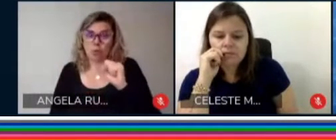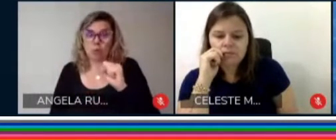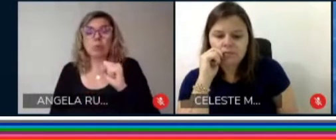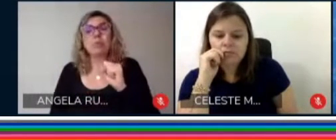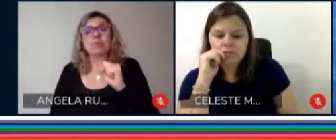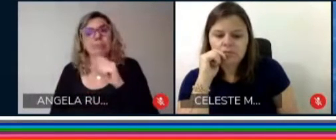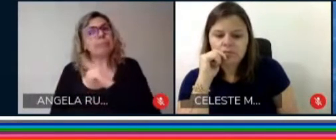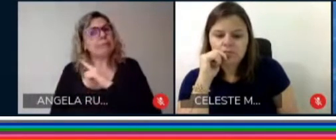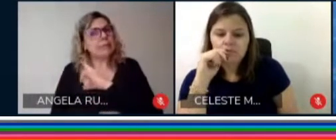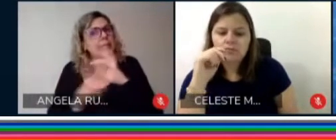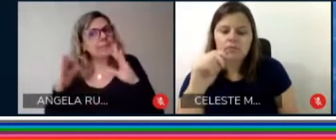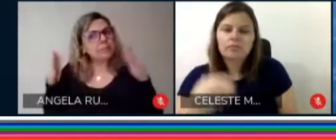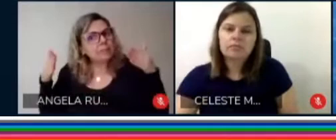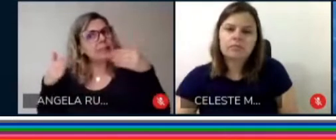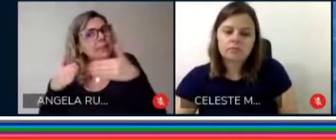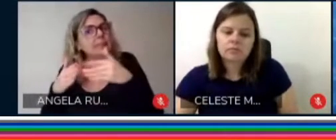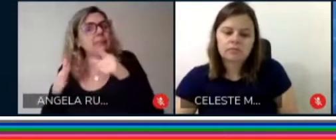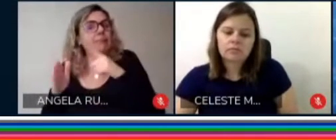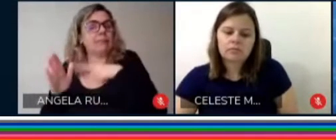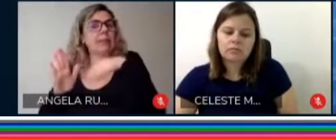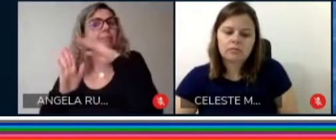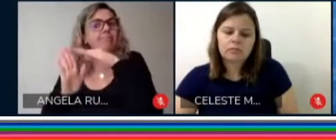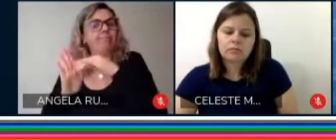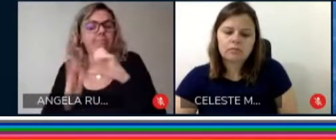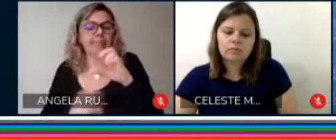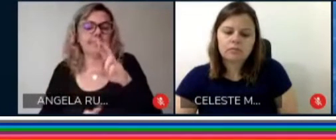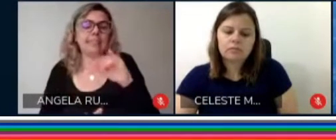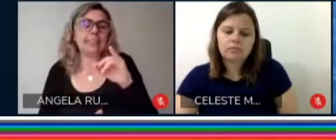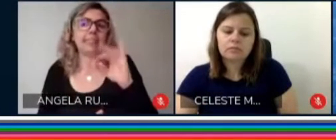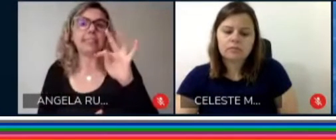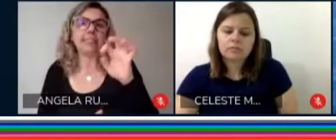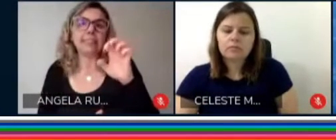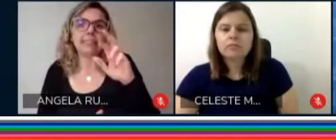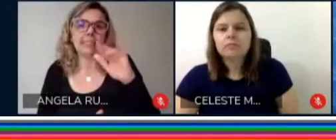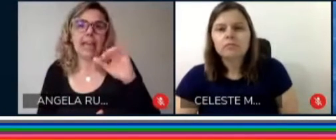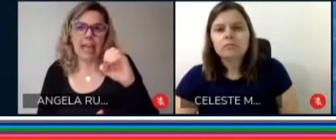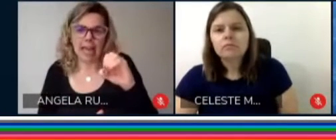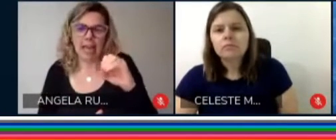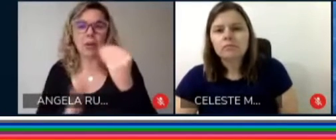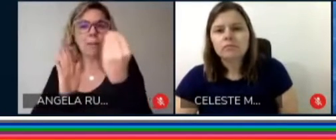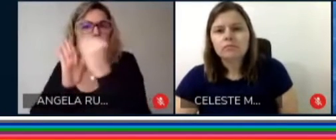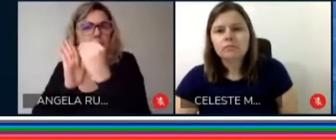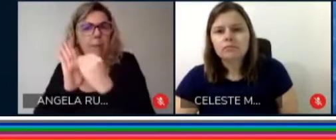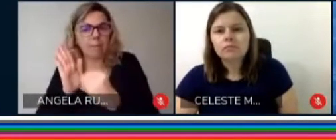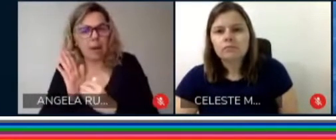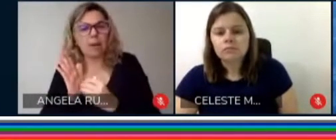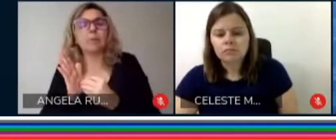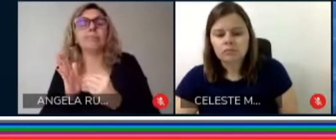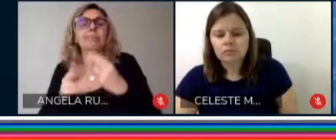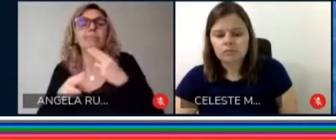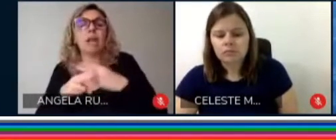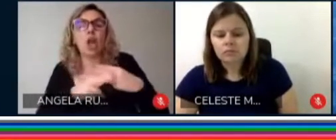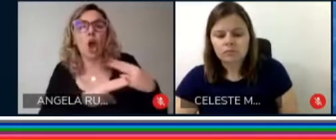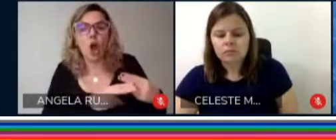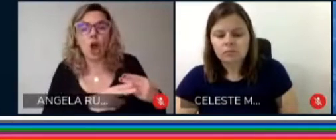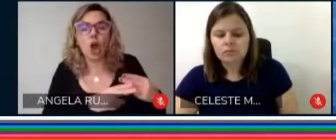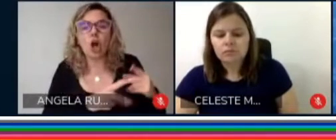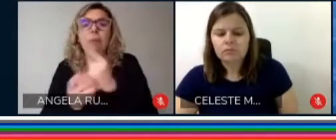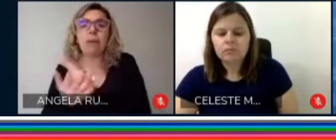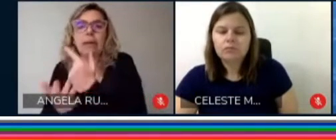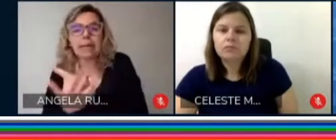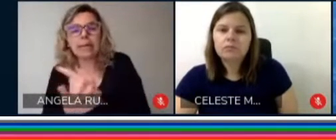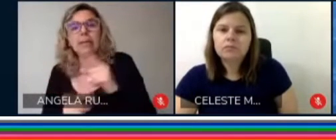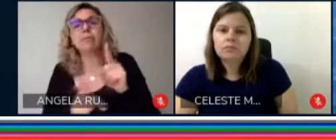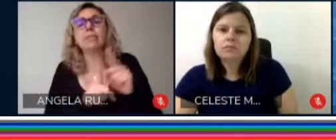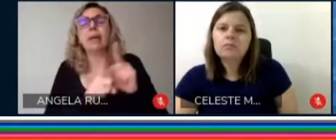dentro, passou por critérios, né, rígidos, para inserção tanto dos periódicos, quanto dos livros, quanto dos anais